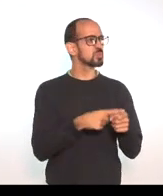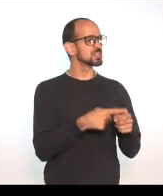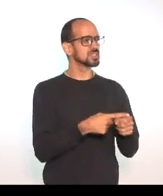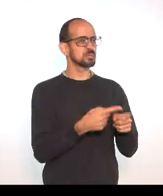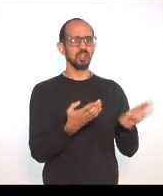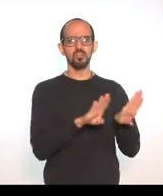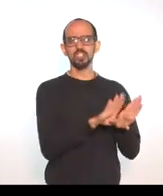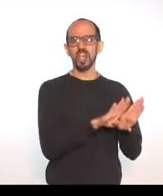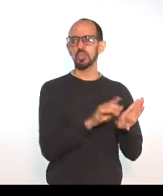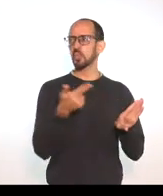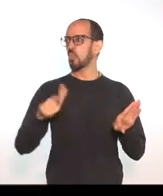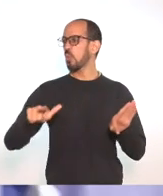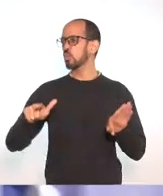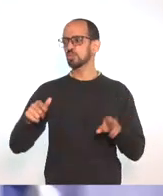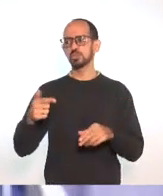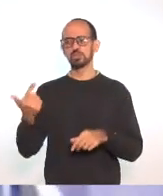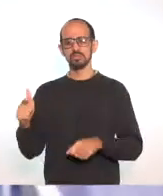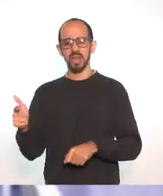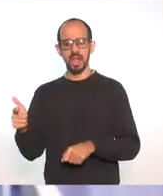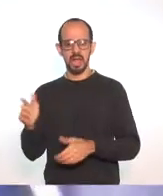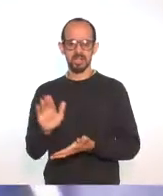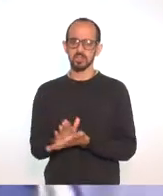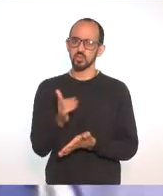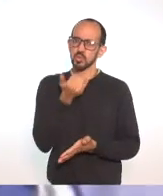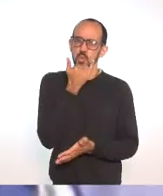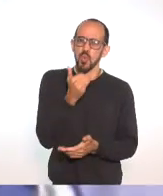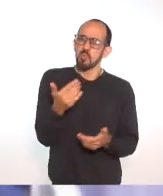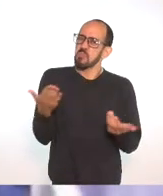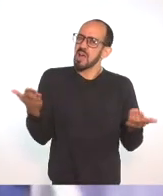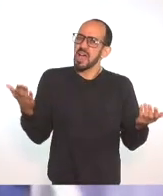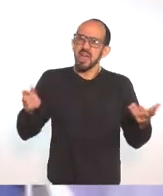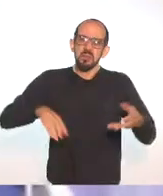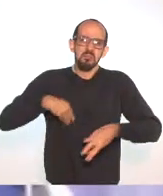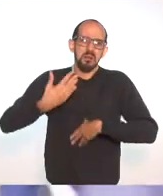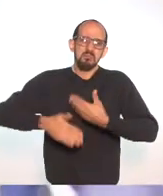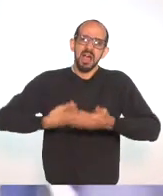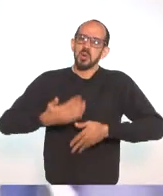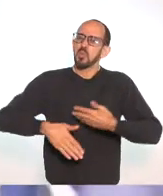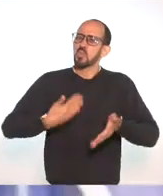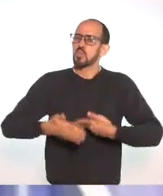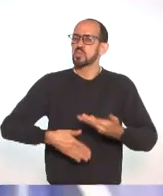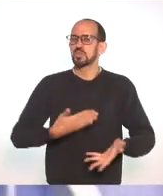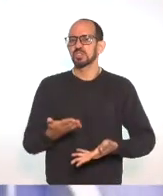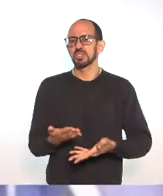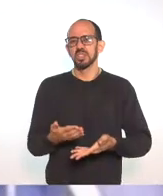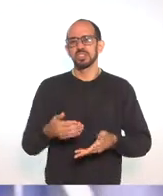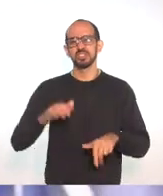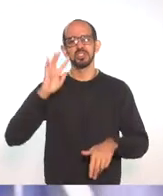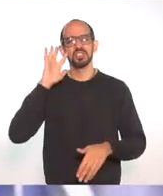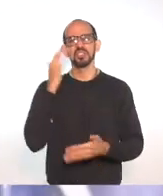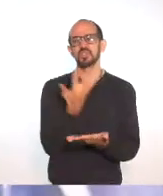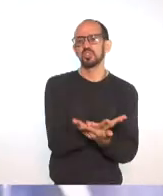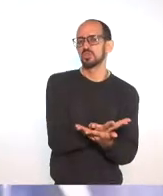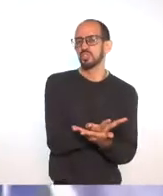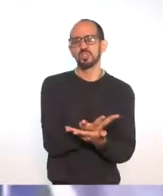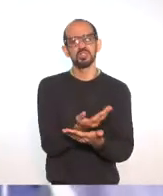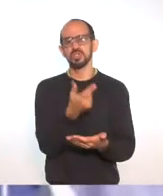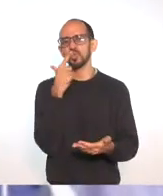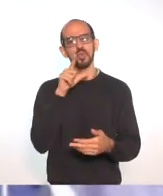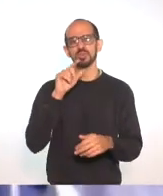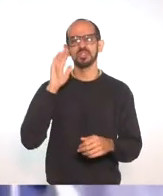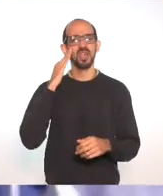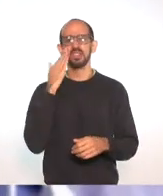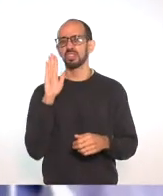vizinho não está e hoje desculpa a expressão o sarapatel de medidas e que e não se entendem que colocam